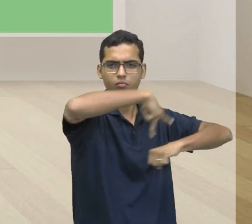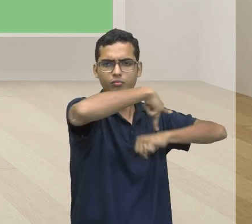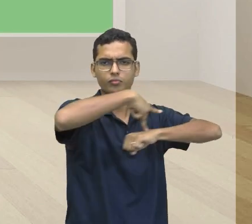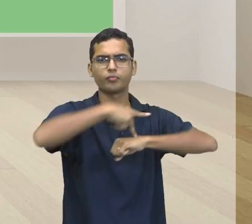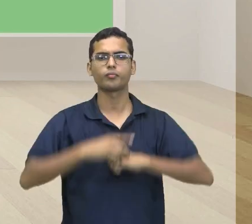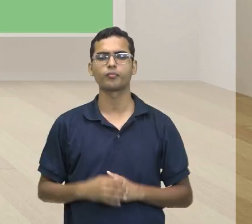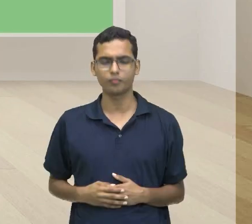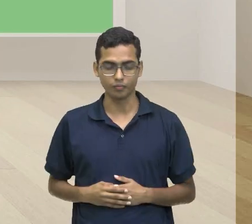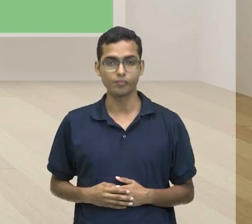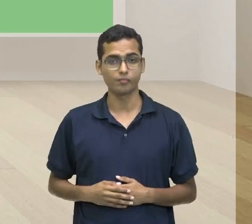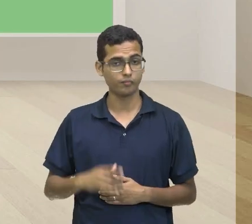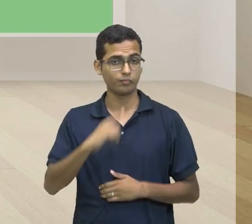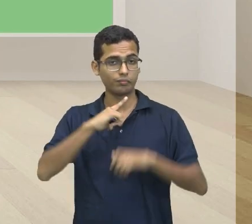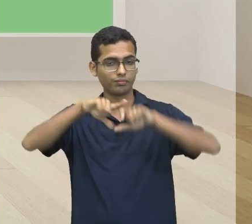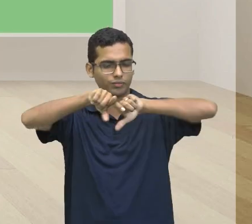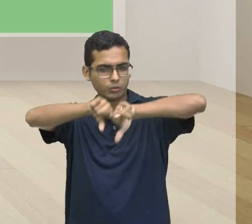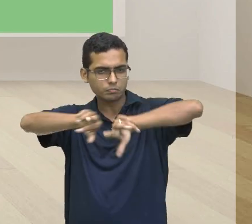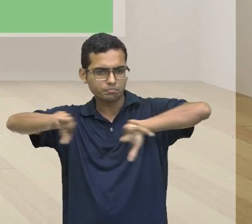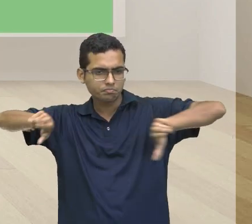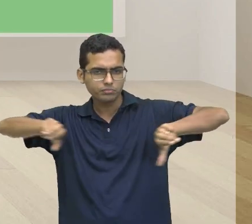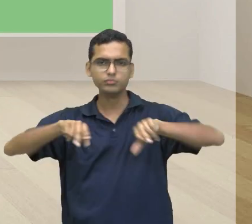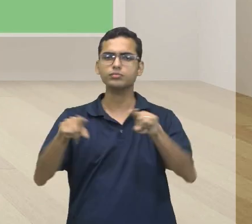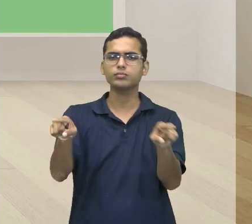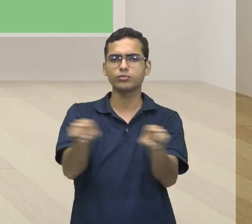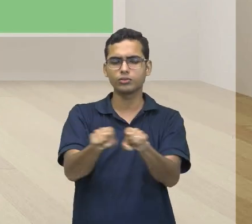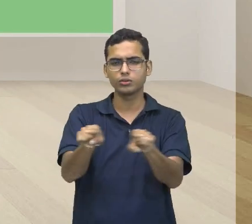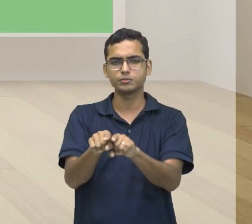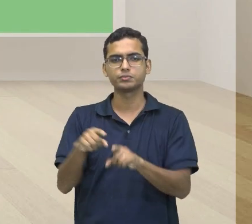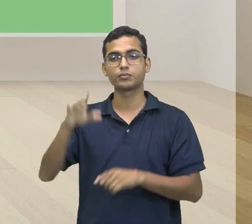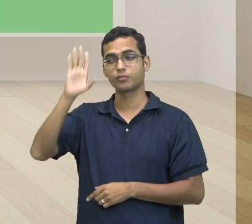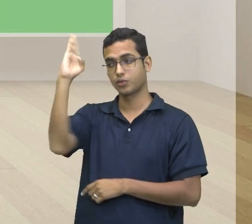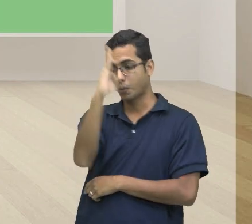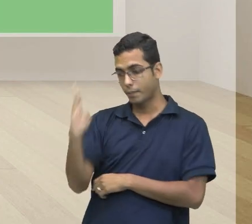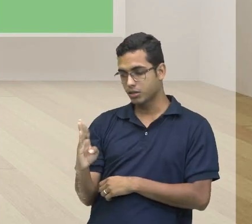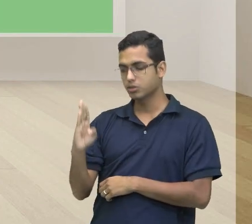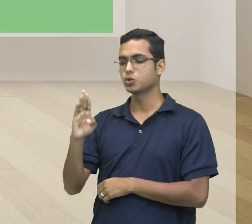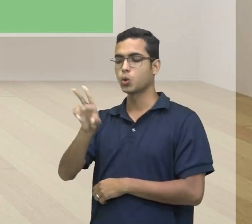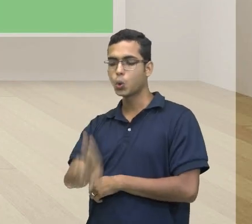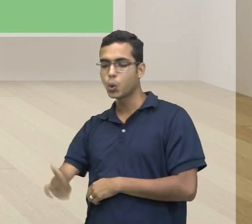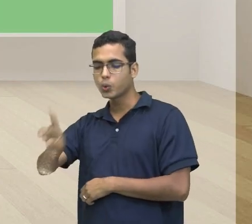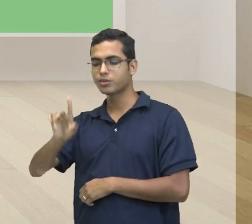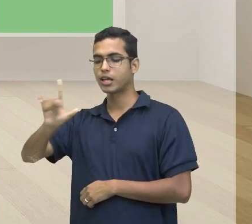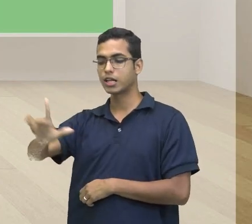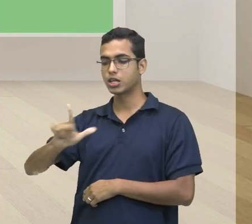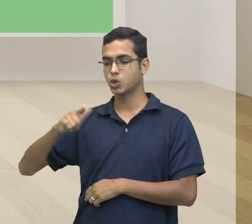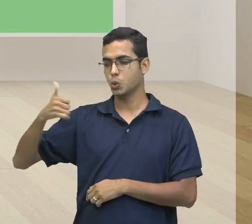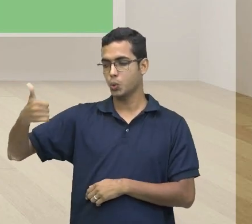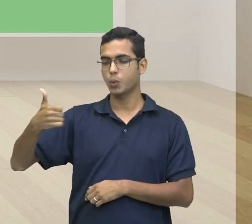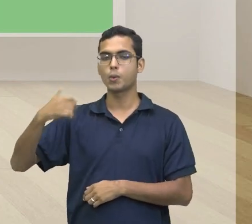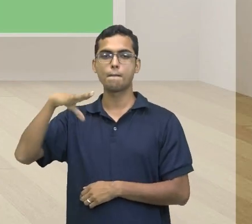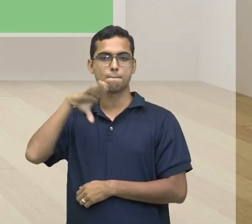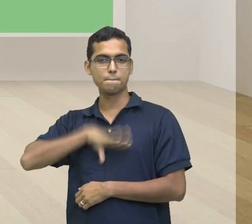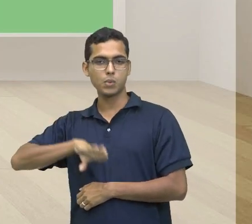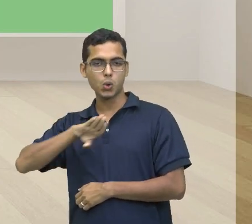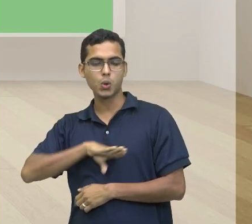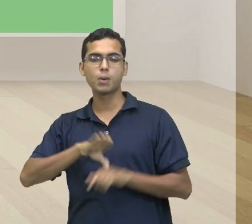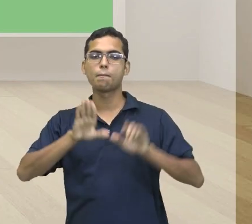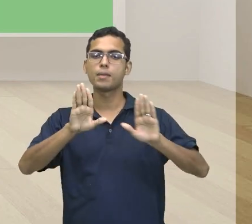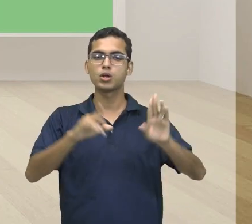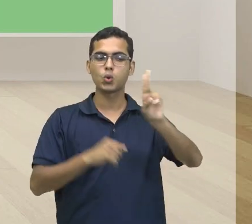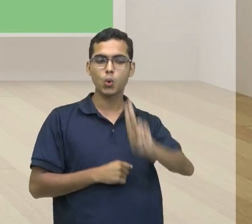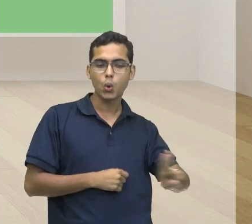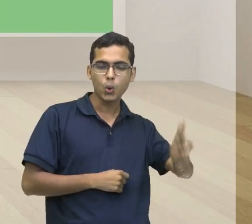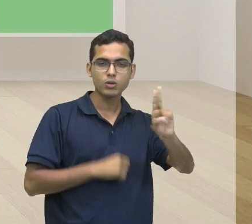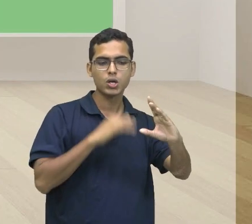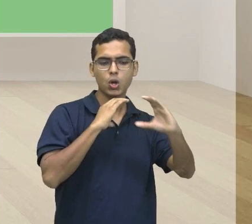língua portuguesa, aliás, o Brasil aqui, que fala a língua portuguesa, mas que utiliza a língua inglesa como comunicação